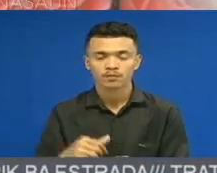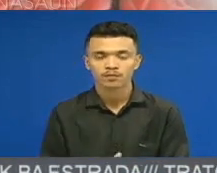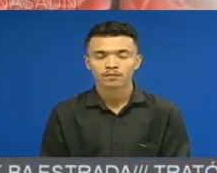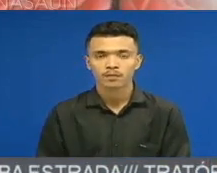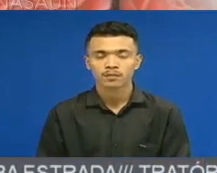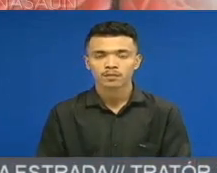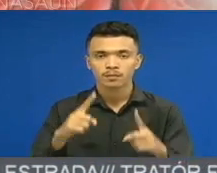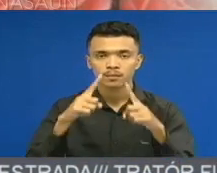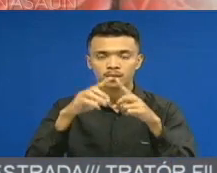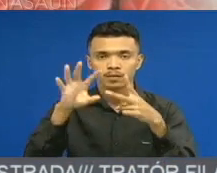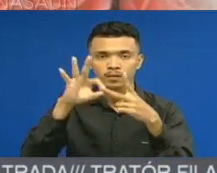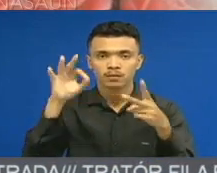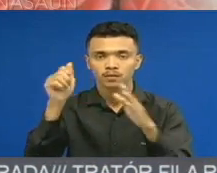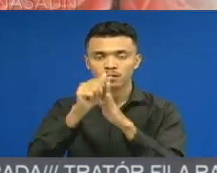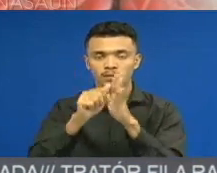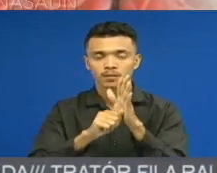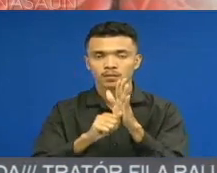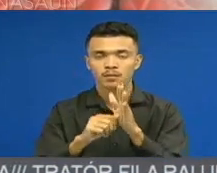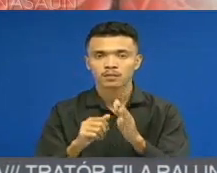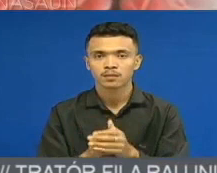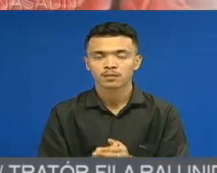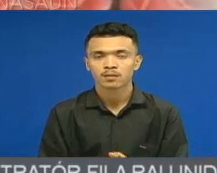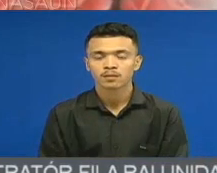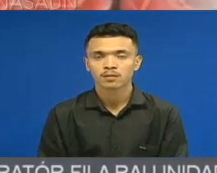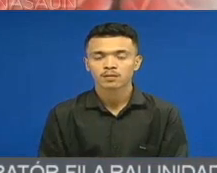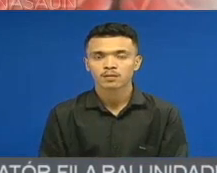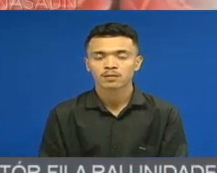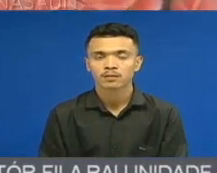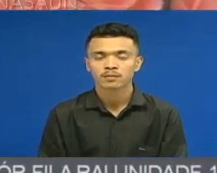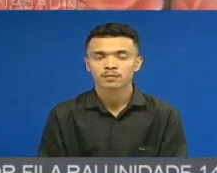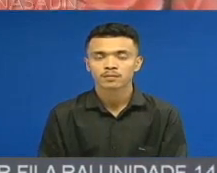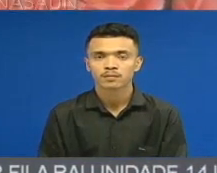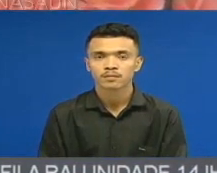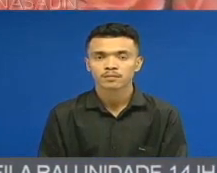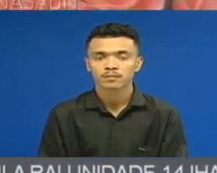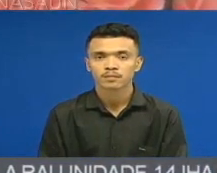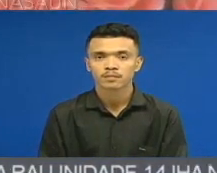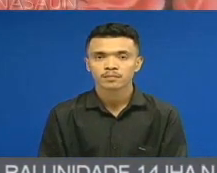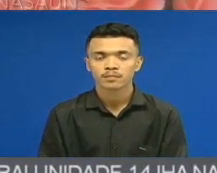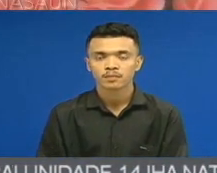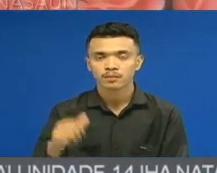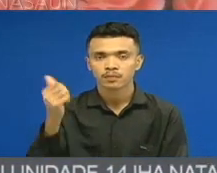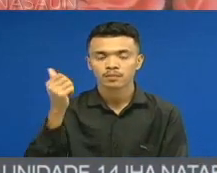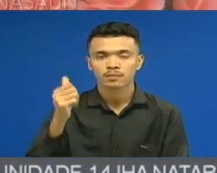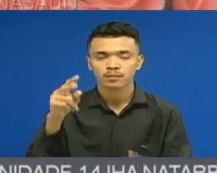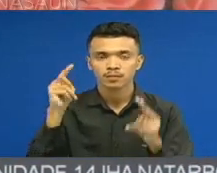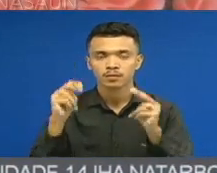para eleições, e artigo 2º, hábito da aplicação. E artigo 2º, decreto de